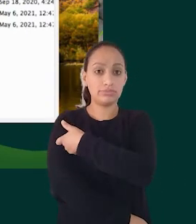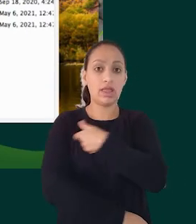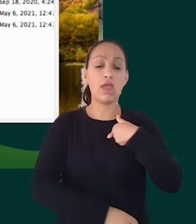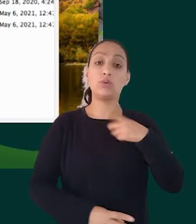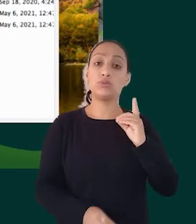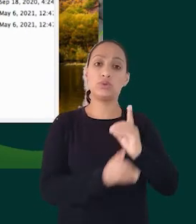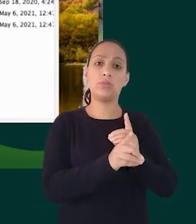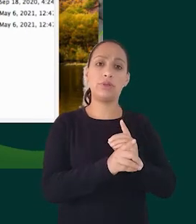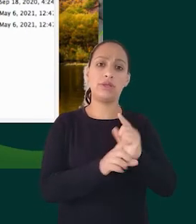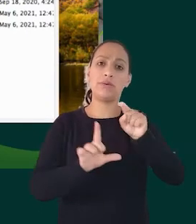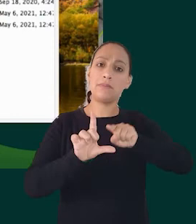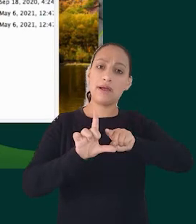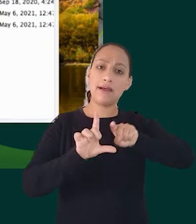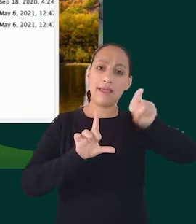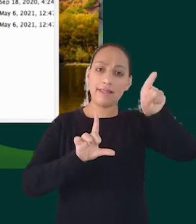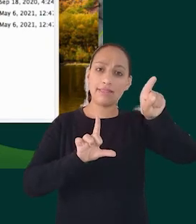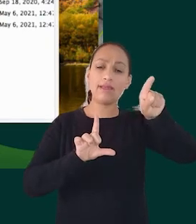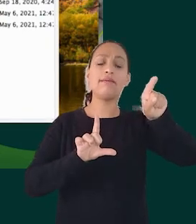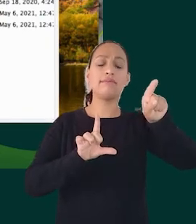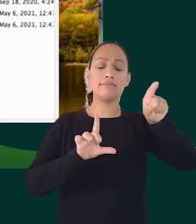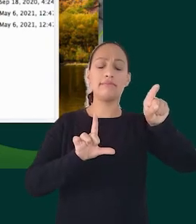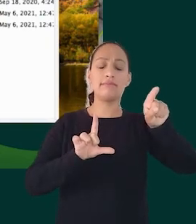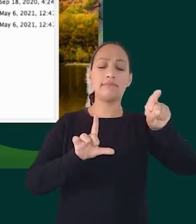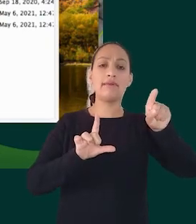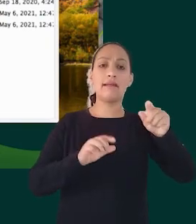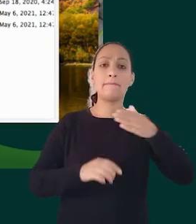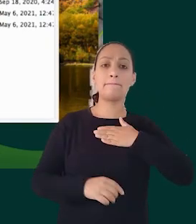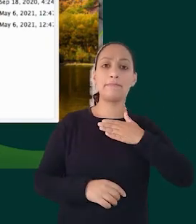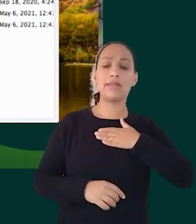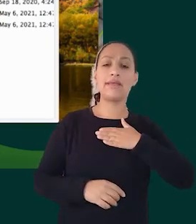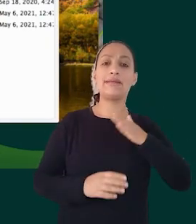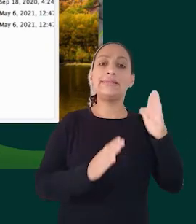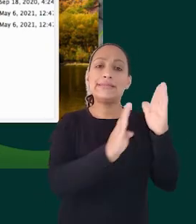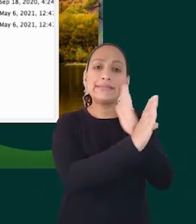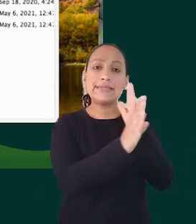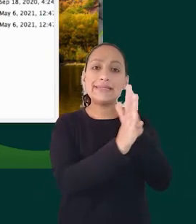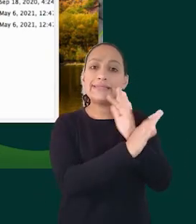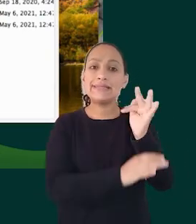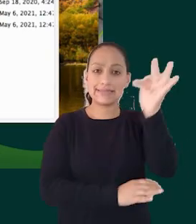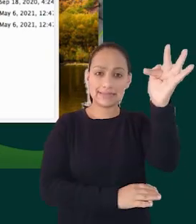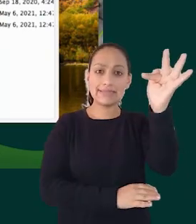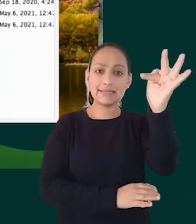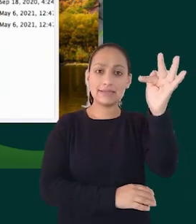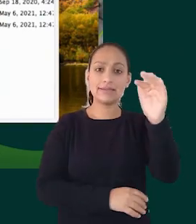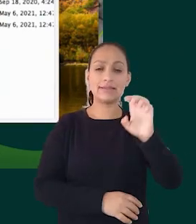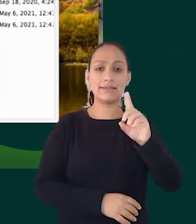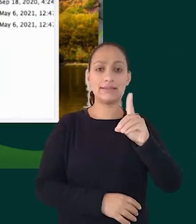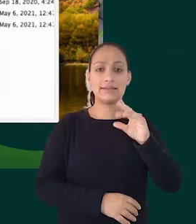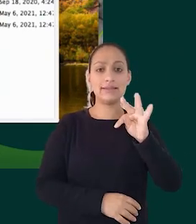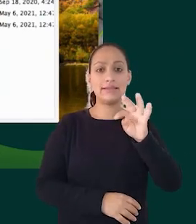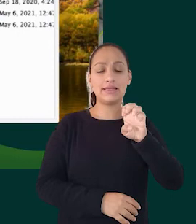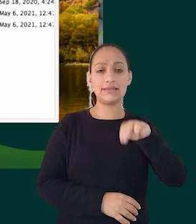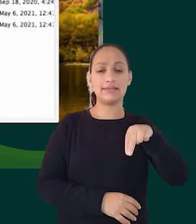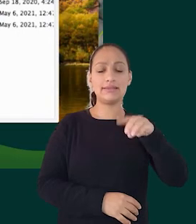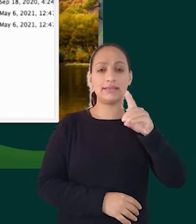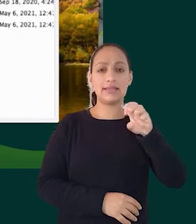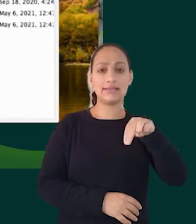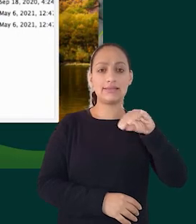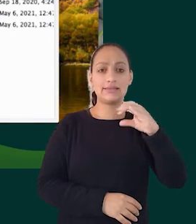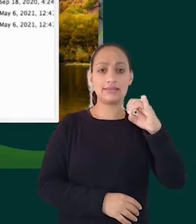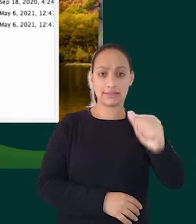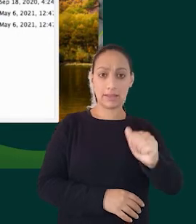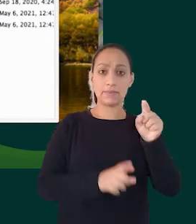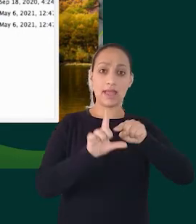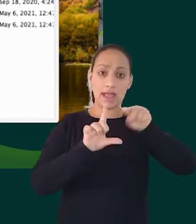uma reta, tá? Que é a minha tendência, ou seja, a minha reta de regressão, que eu